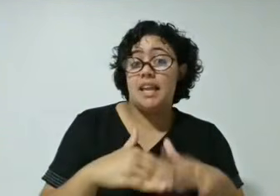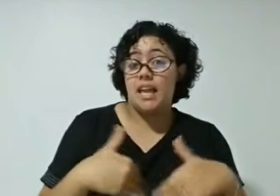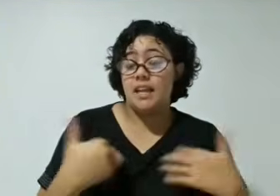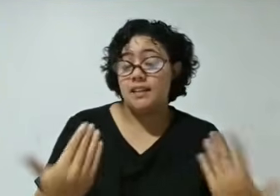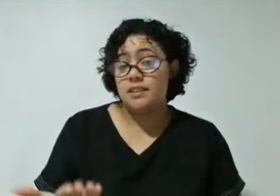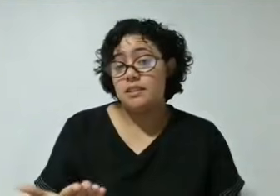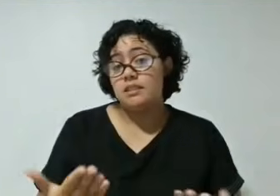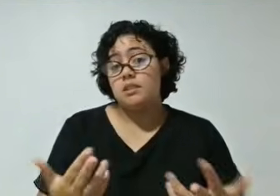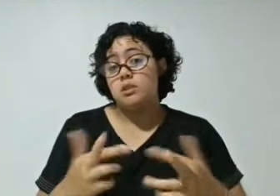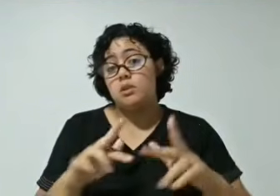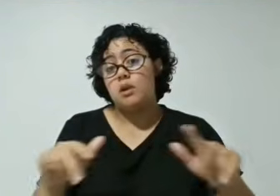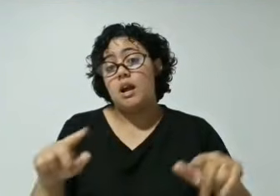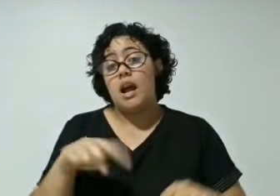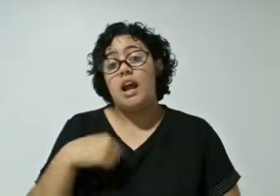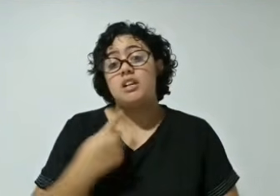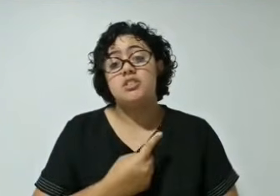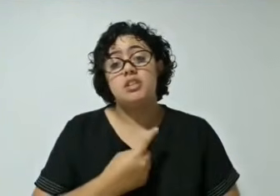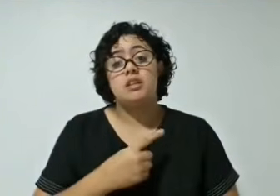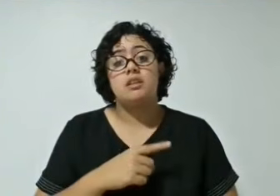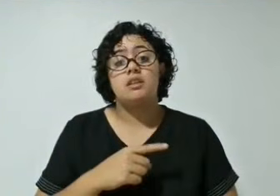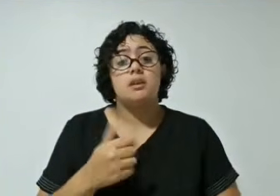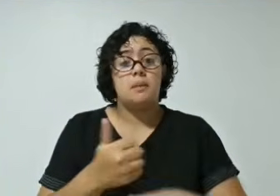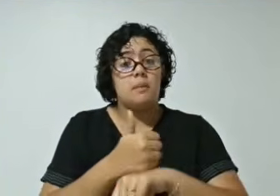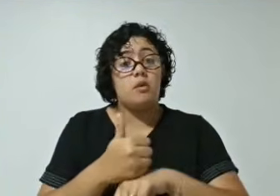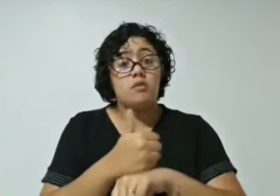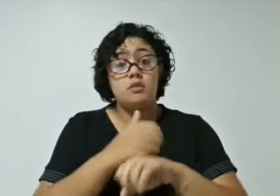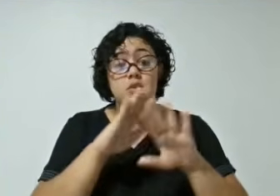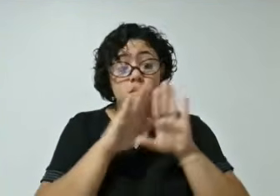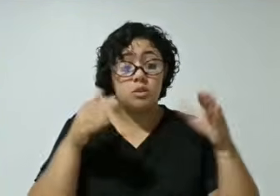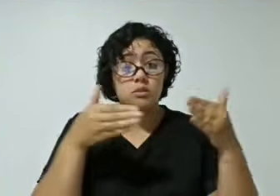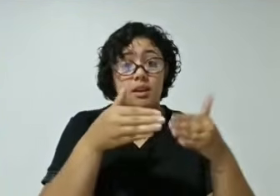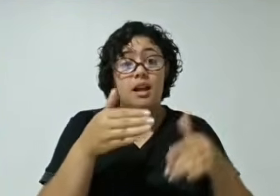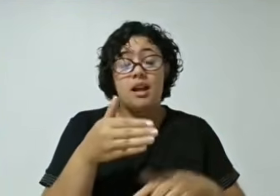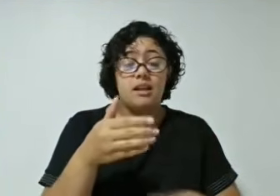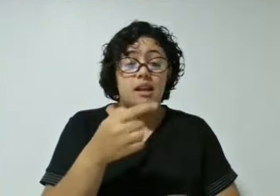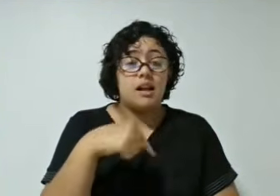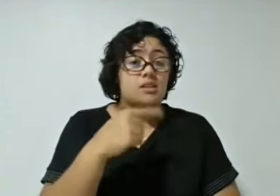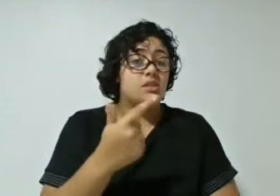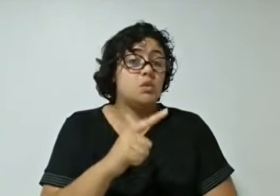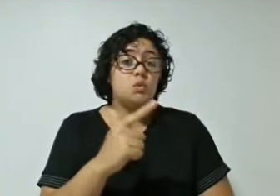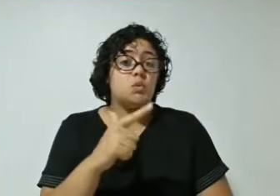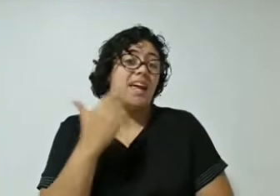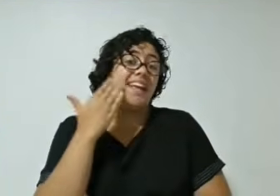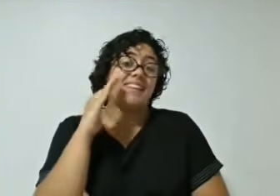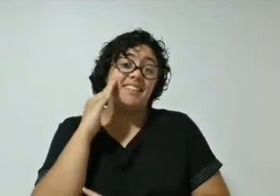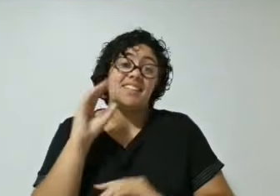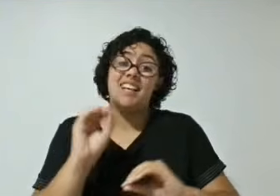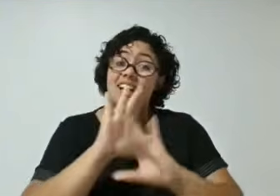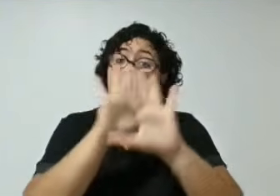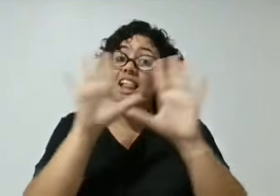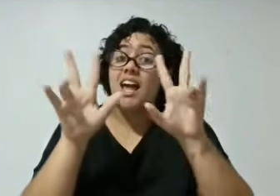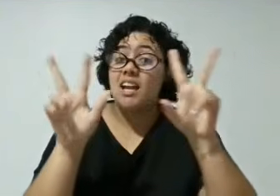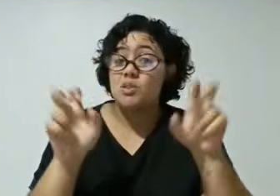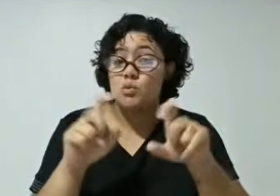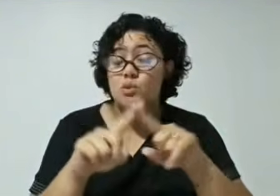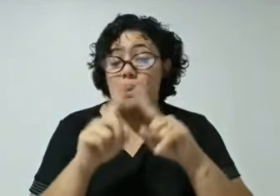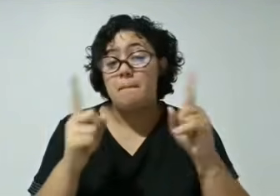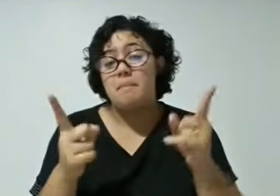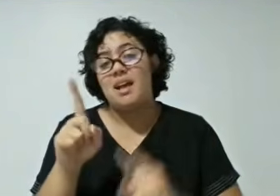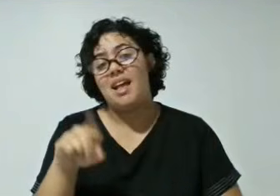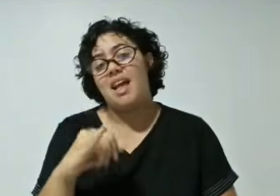numa função específica, a gente não tem muito essa compreensão geral do assunto. Mas tem sido